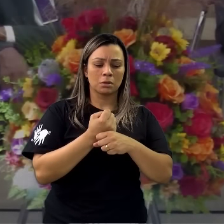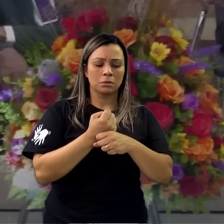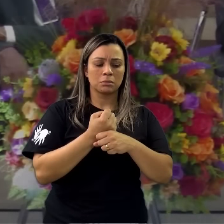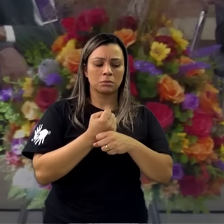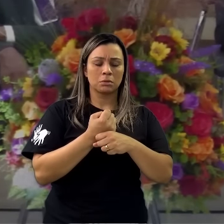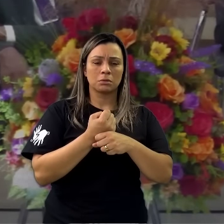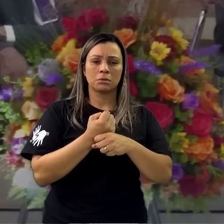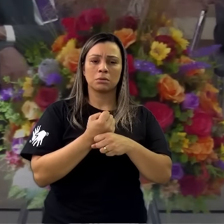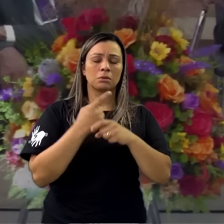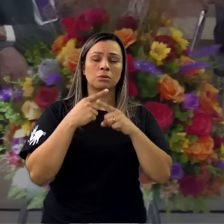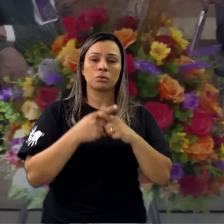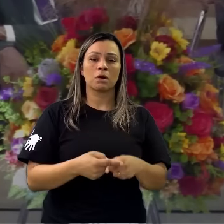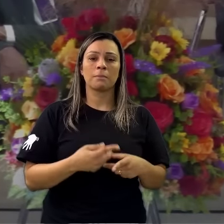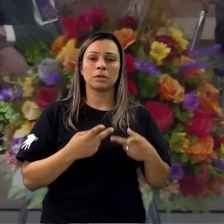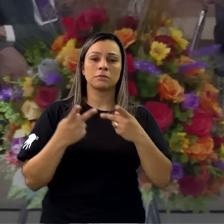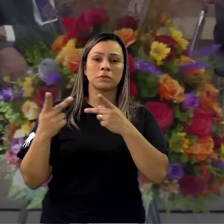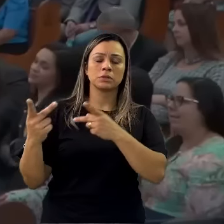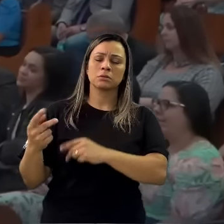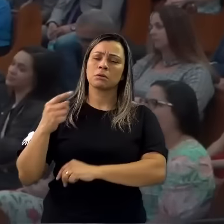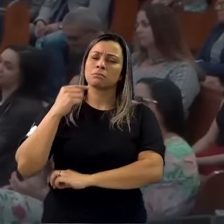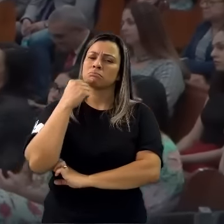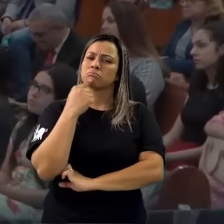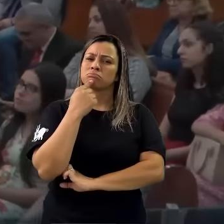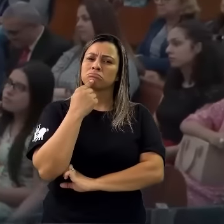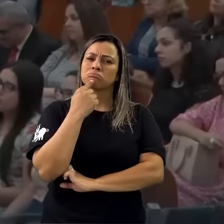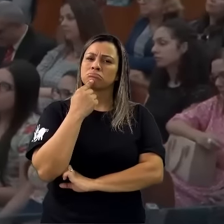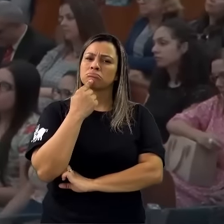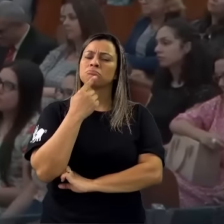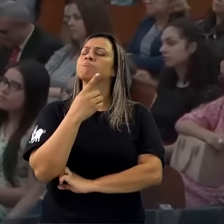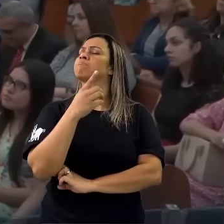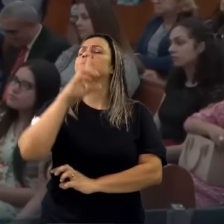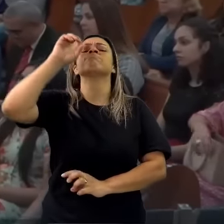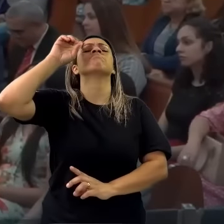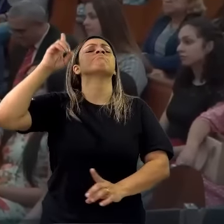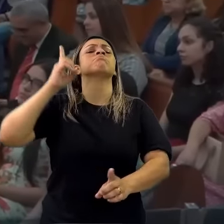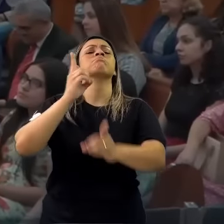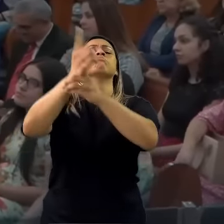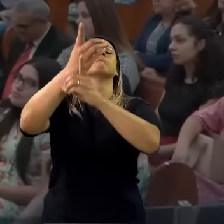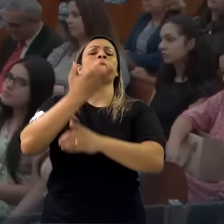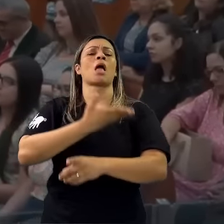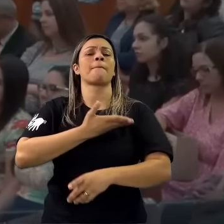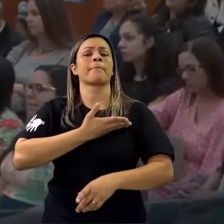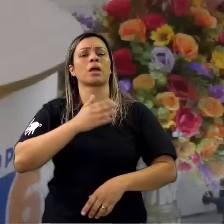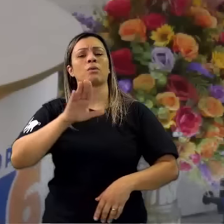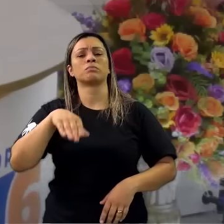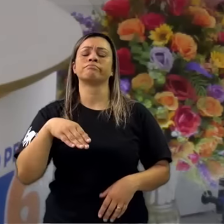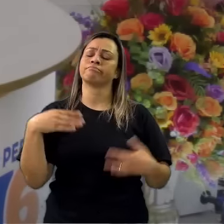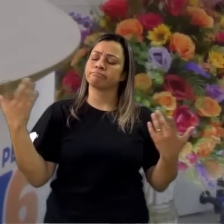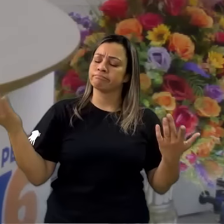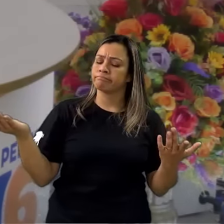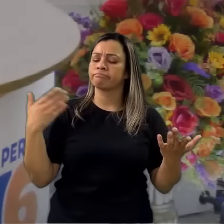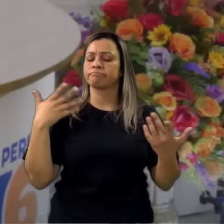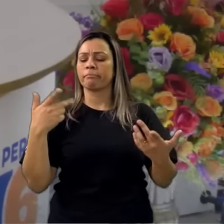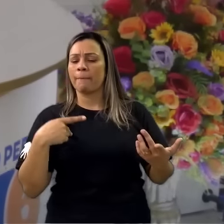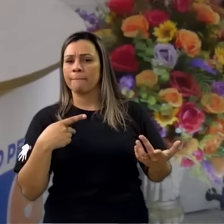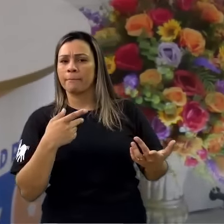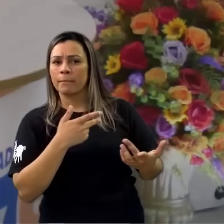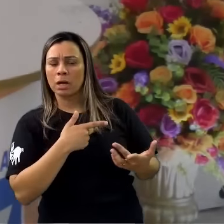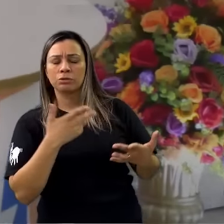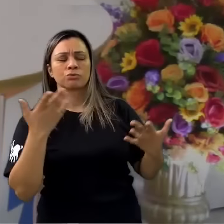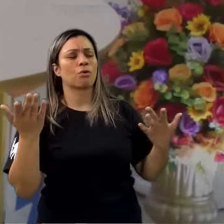não preguei foi nada mas um dia eu encontrei um pastor amigo virou para mim e falou Rapaz eu tô atrás de você eu fui